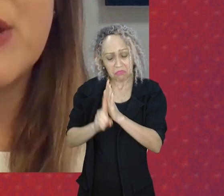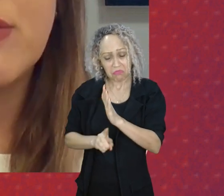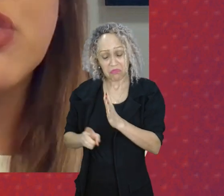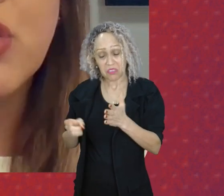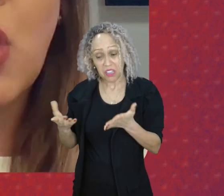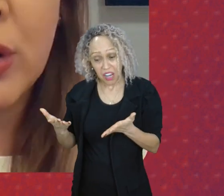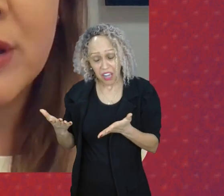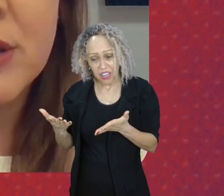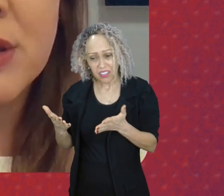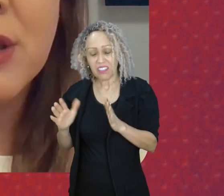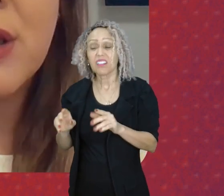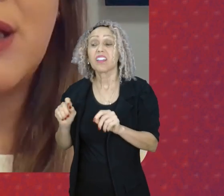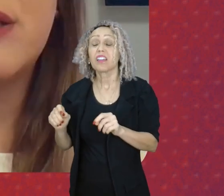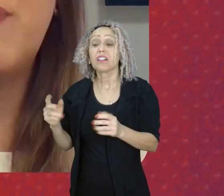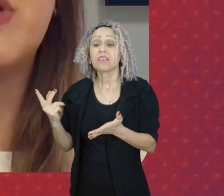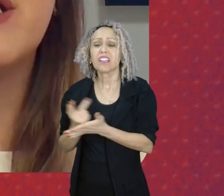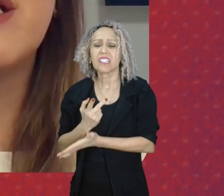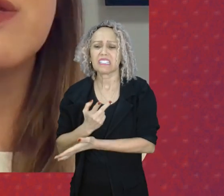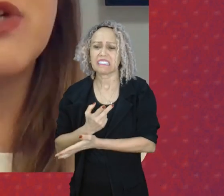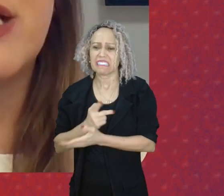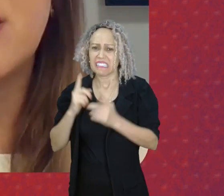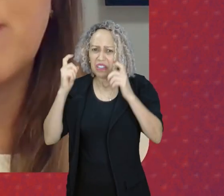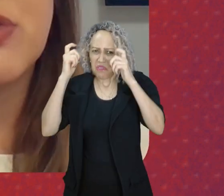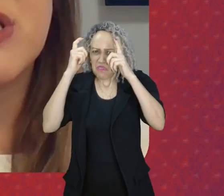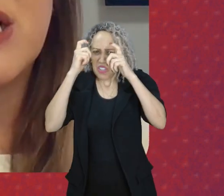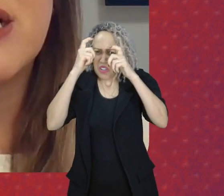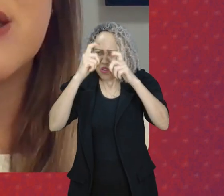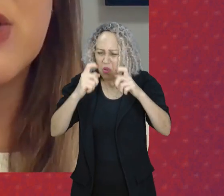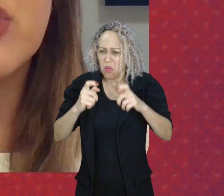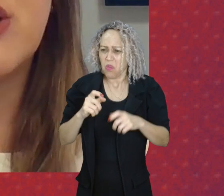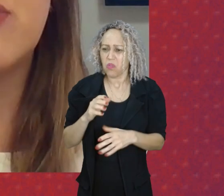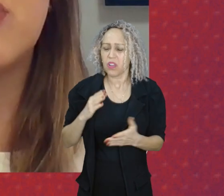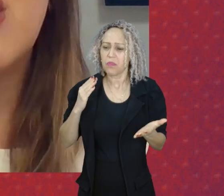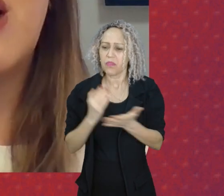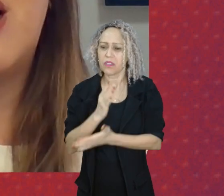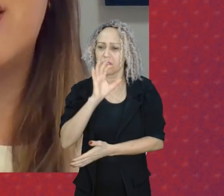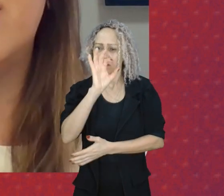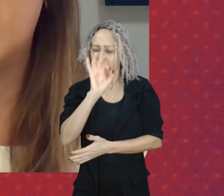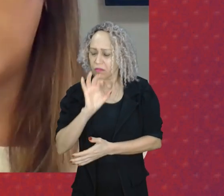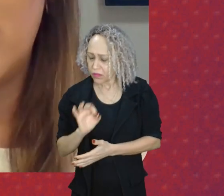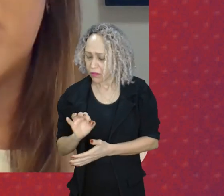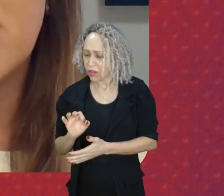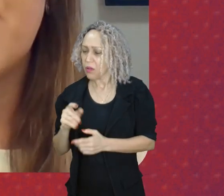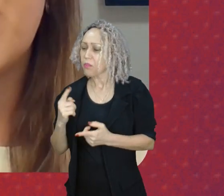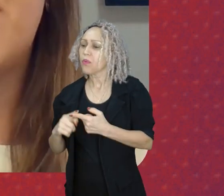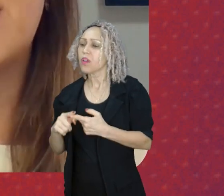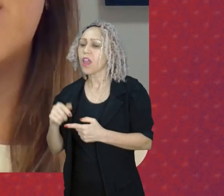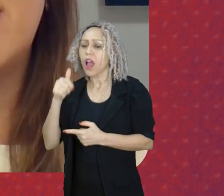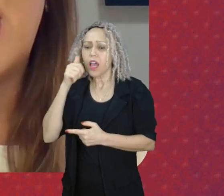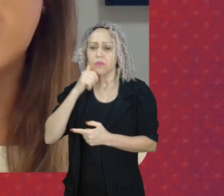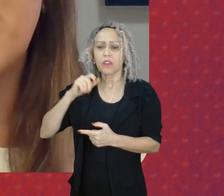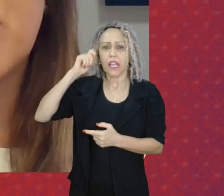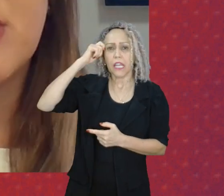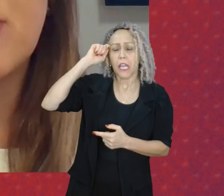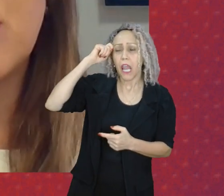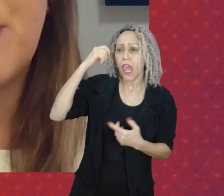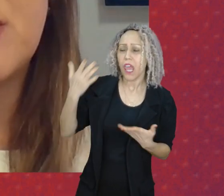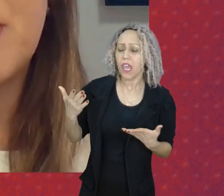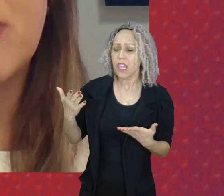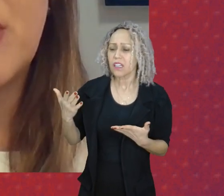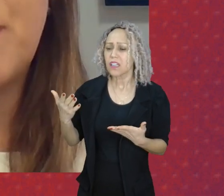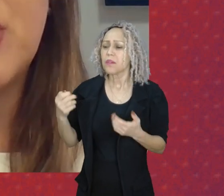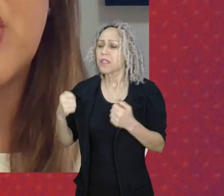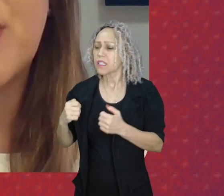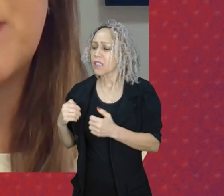a aprovação de cotas. Né? Então, por que as mulheres e as pessoas negras têm direito a ter cotas para acelerar o seu processo